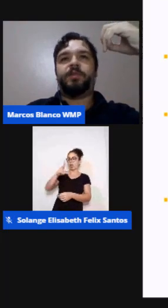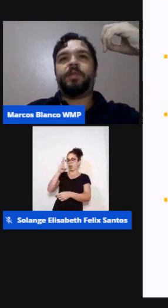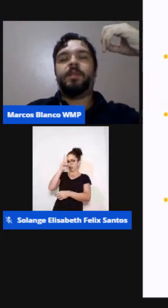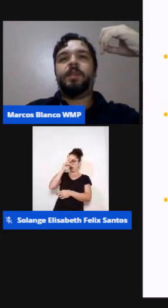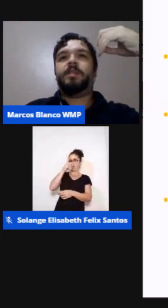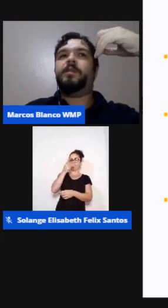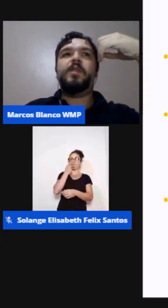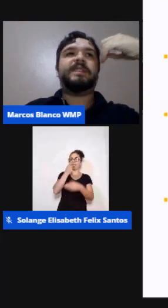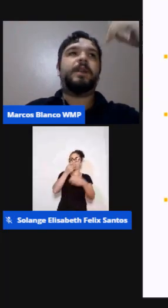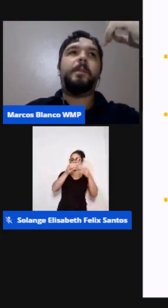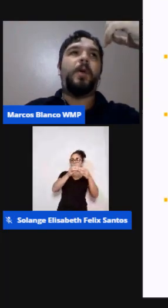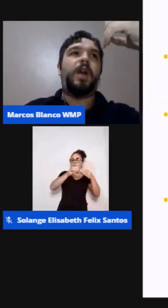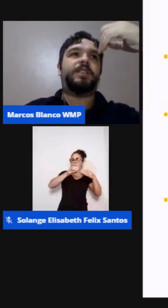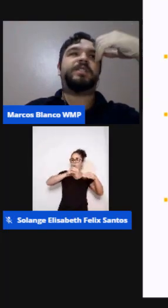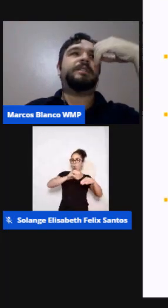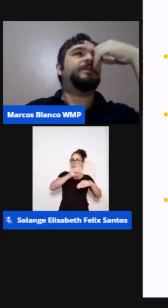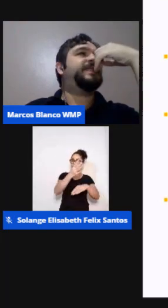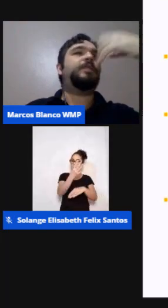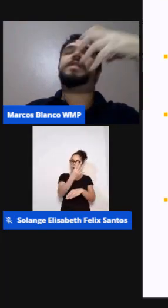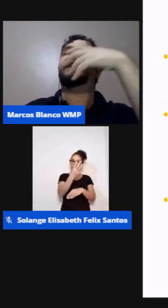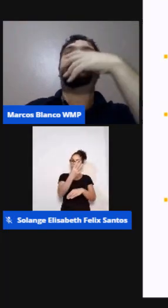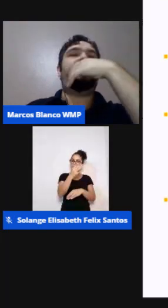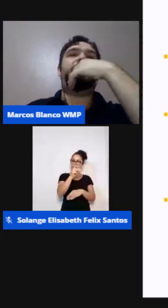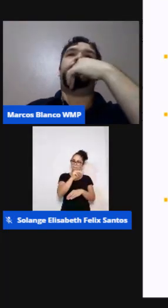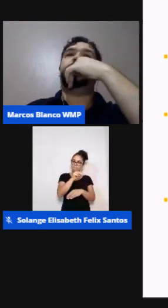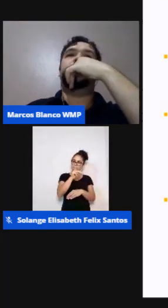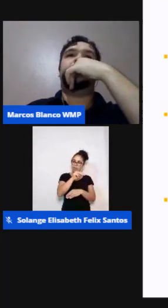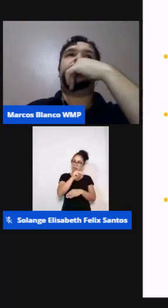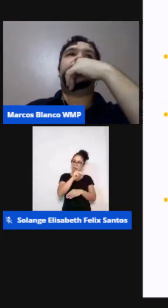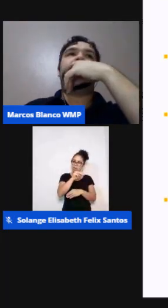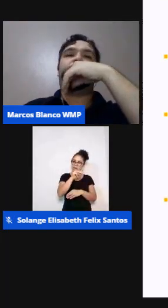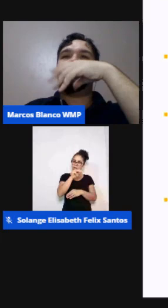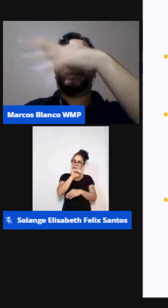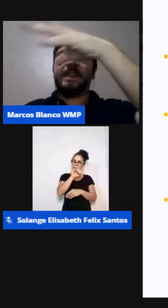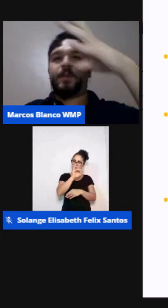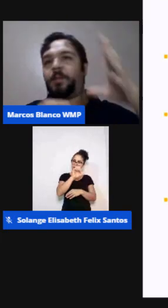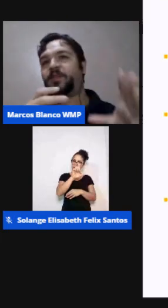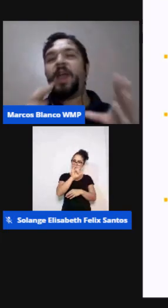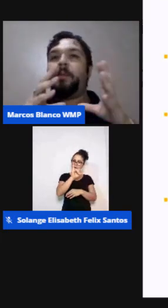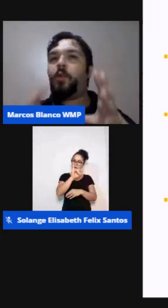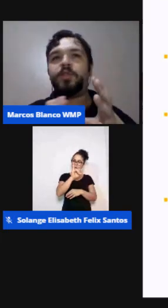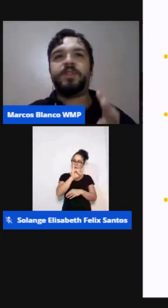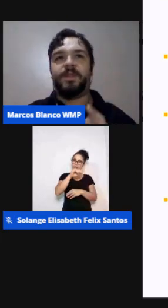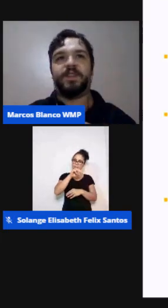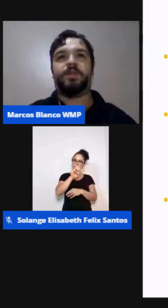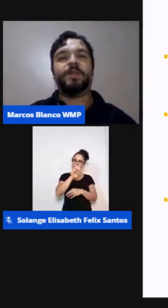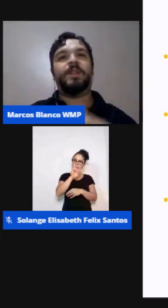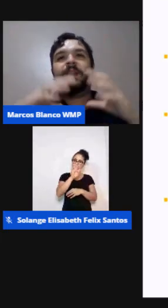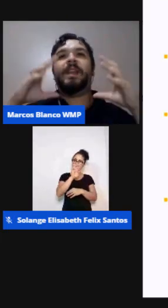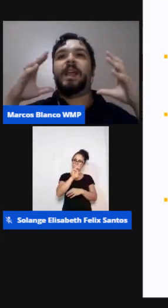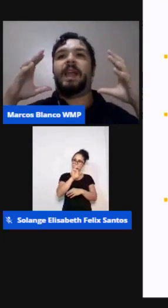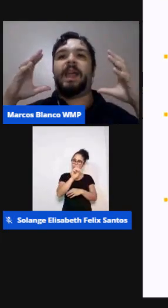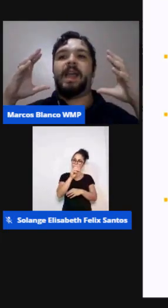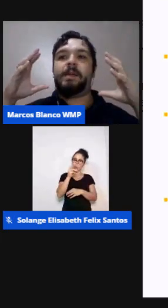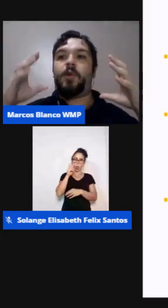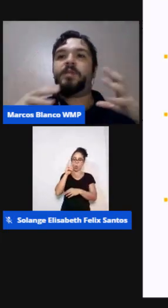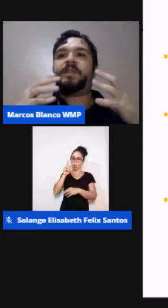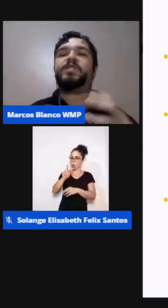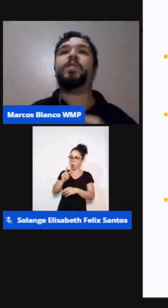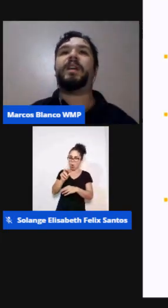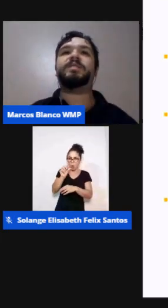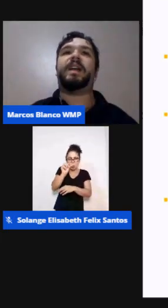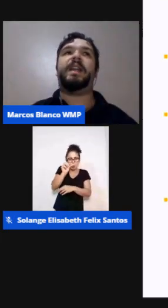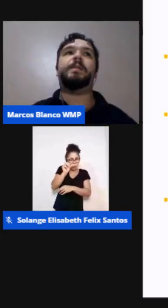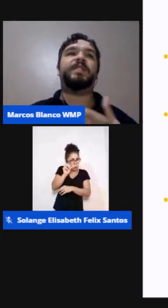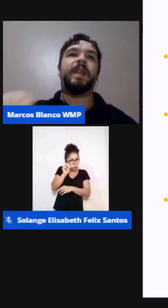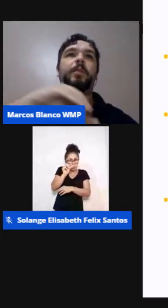4 milímetros? Então, você não consegue ver ele por experiência própria, pessoal, é muito difícil. É